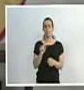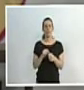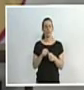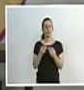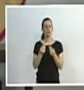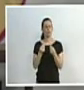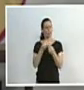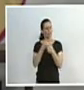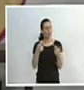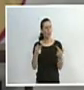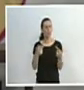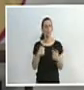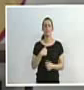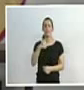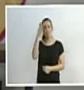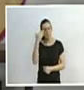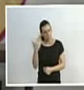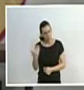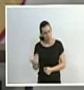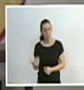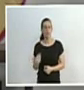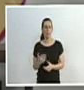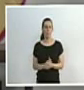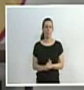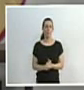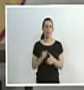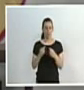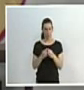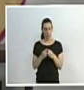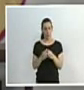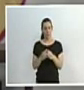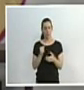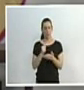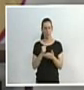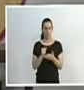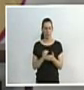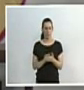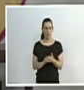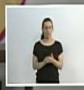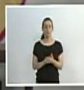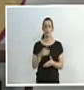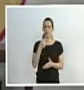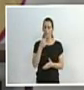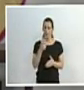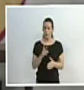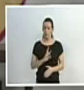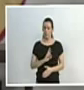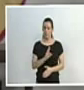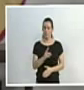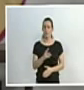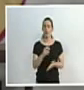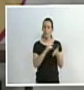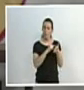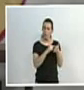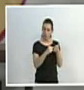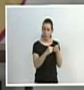para homenagear, então, o Serene, eu vou pedir licença para, mais uma vez, fazer referência ao versículo que é